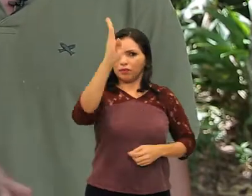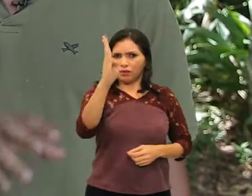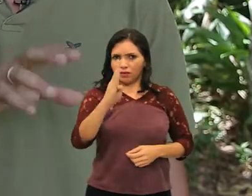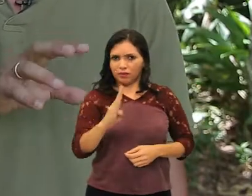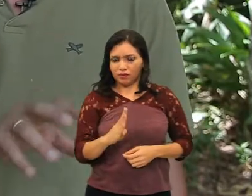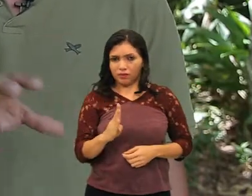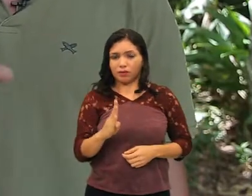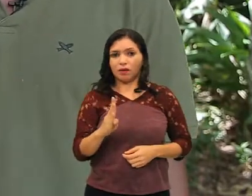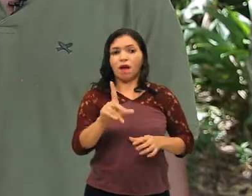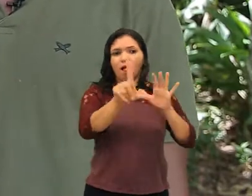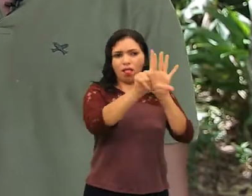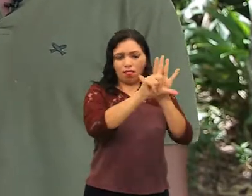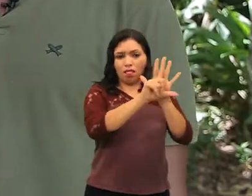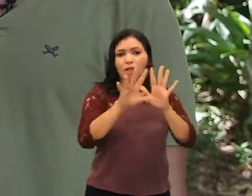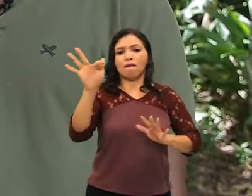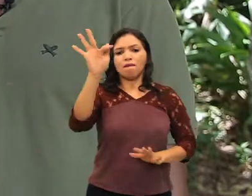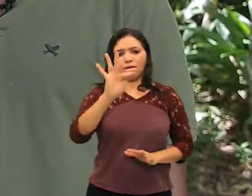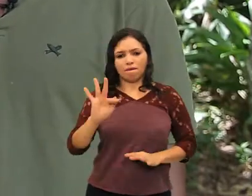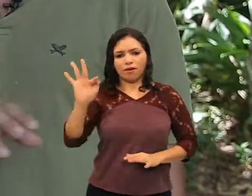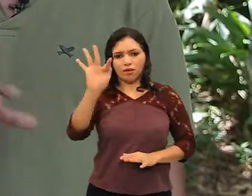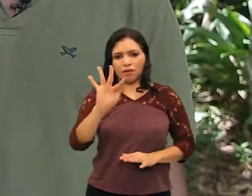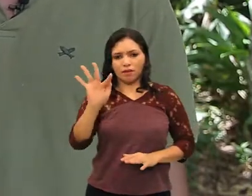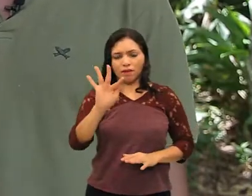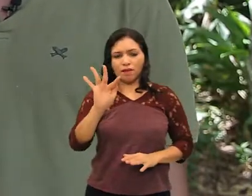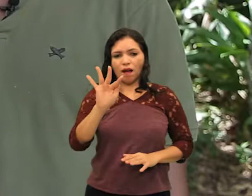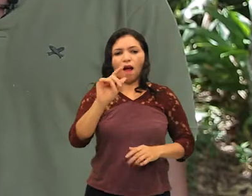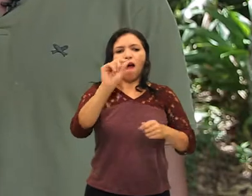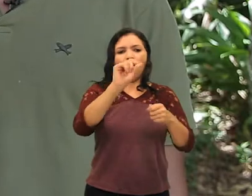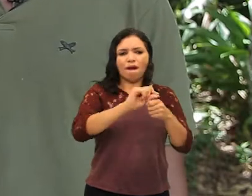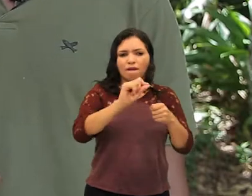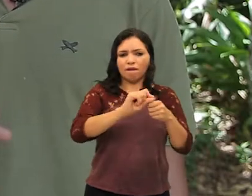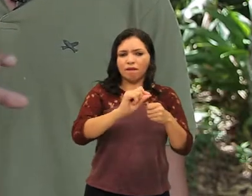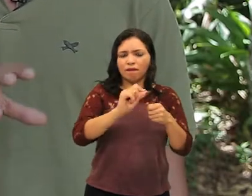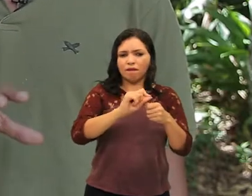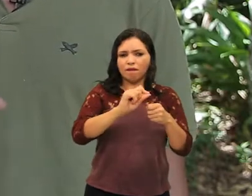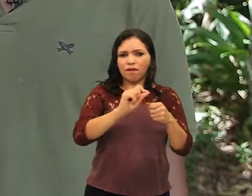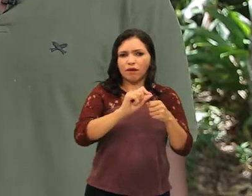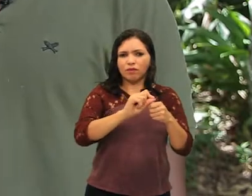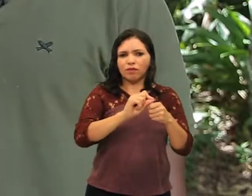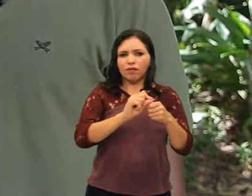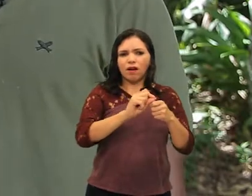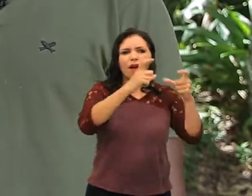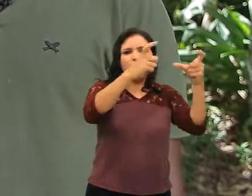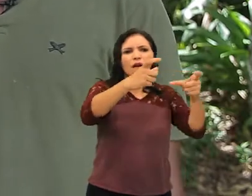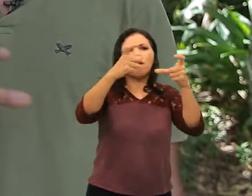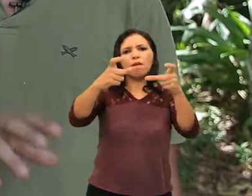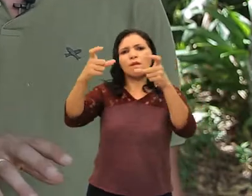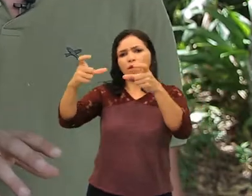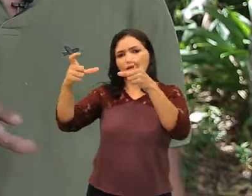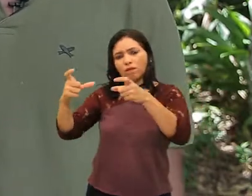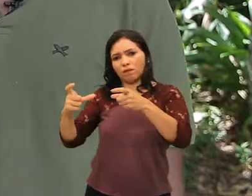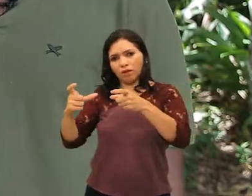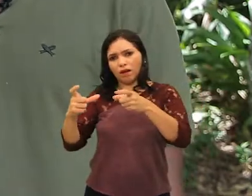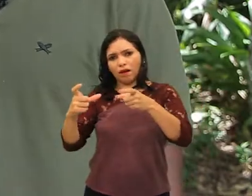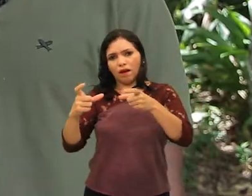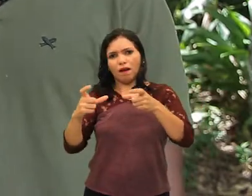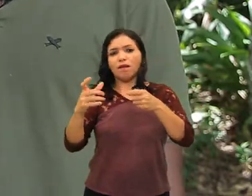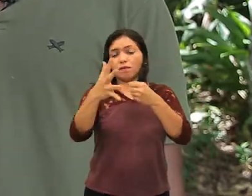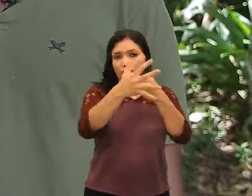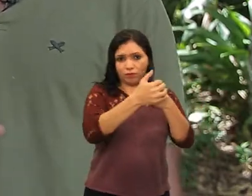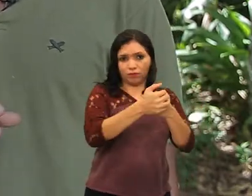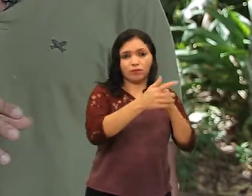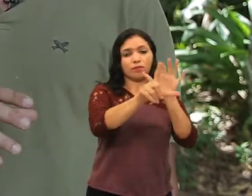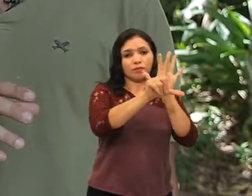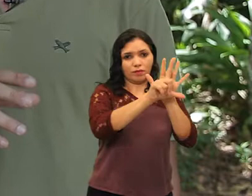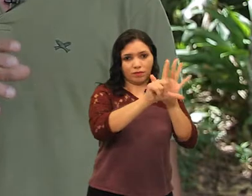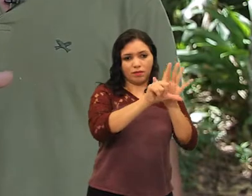federal, ela classifica algumas unidades, né, alguns tipos de parque e define algumas restrições, o que você pode fazer e o que não pode.